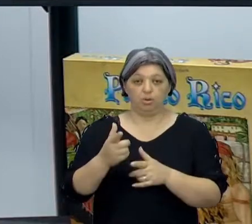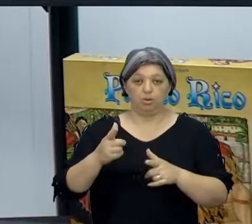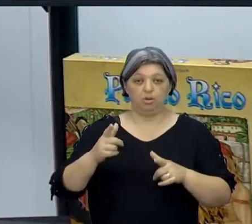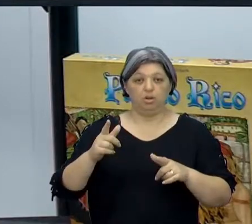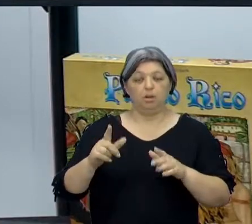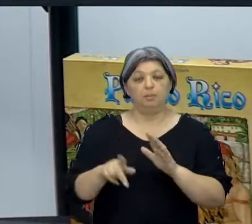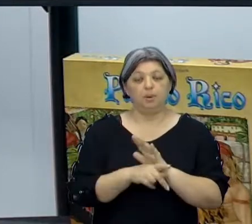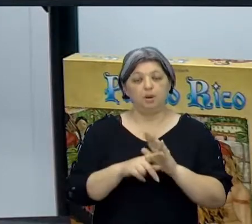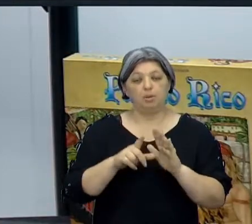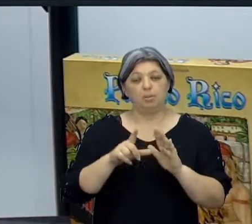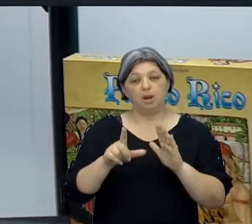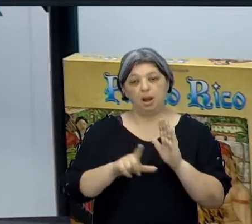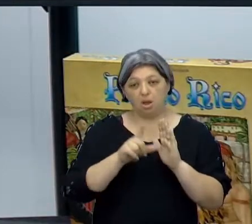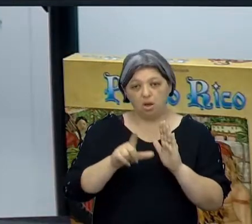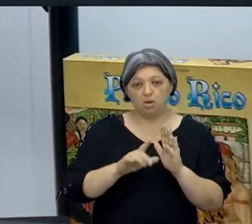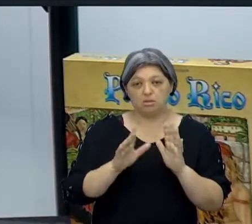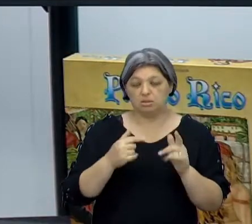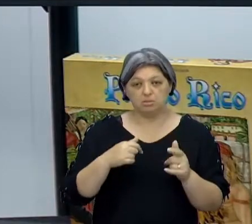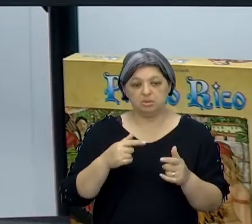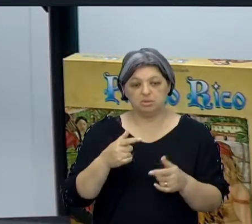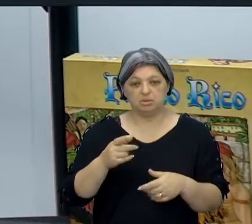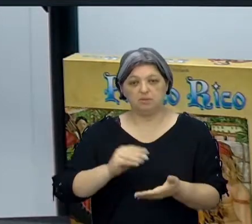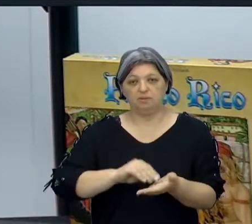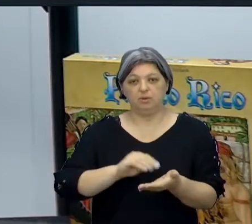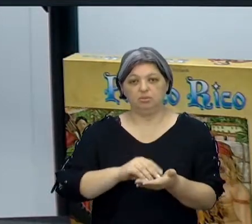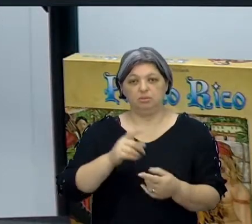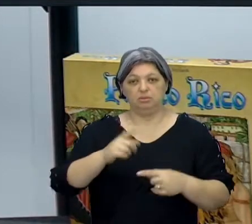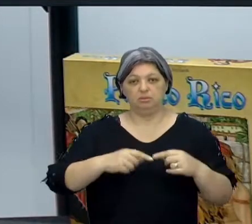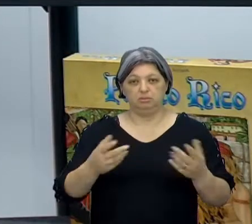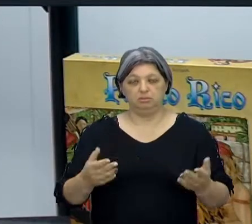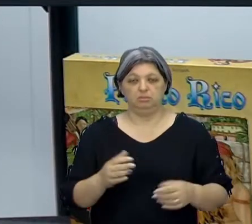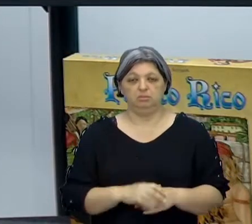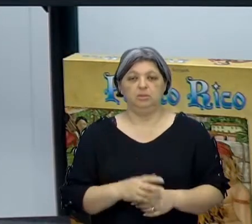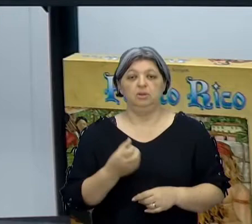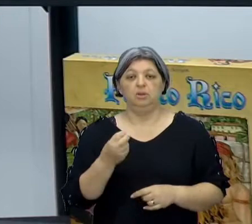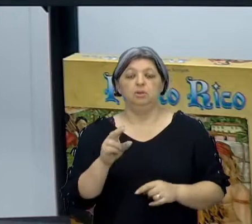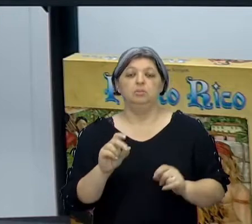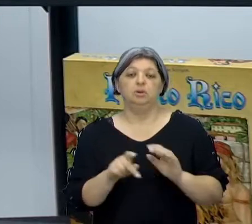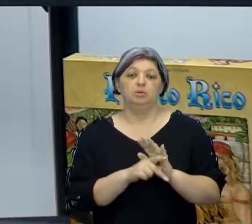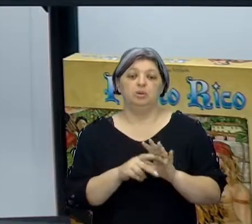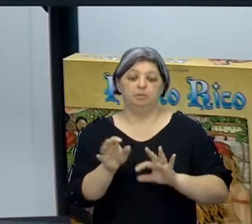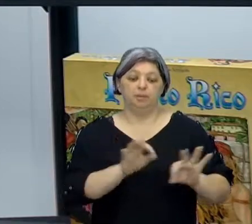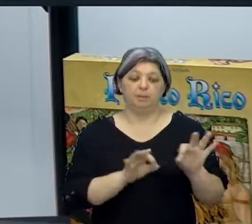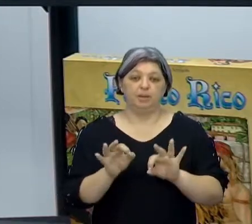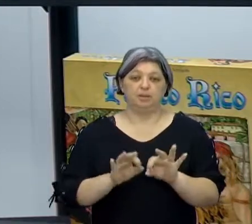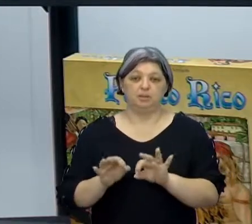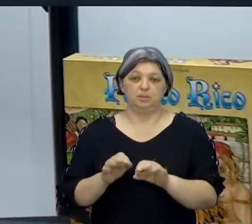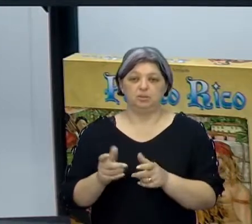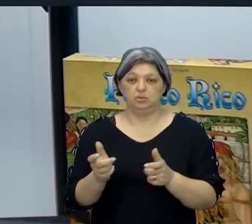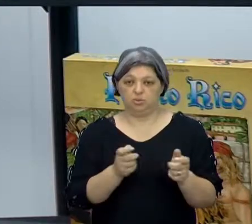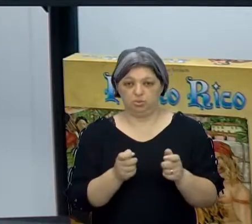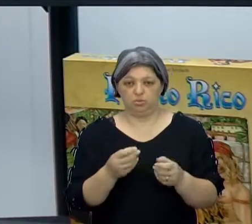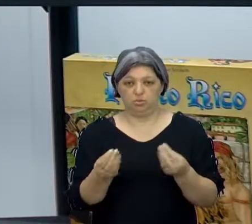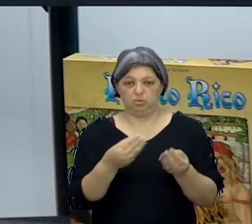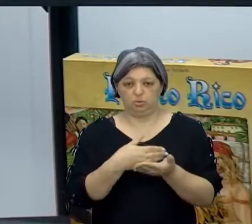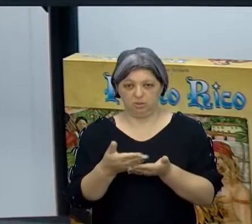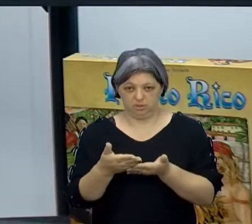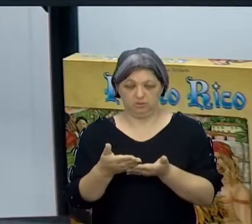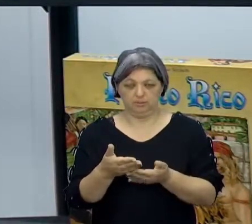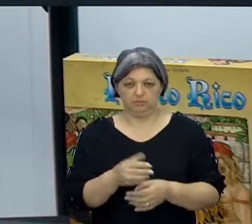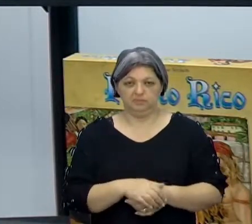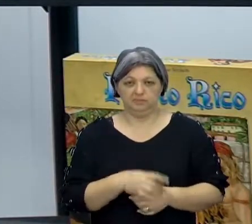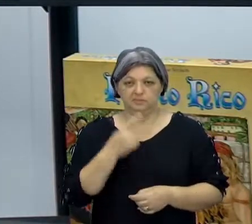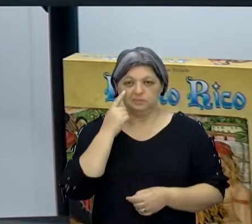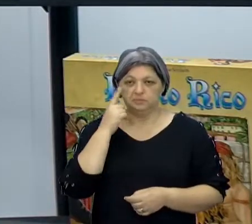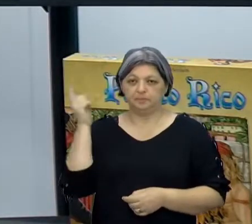as coisas aqui. Depois eles dão o que a gente chama de setup. Ou, em português, preparação do jogo. Ele vai mostrar a preparação do jogo, que inclusive eu